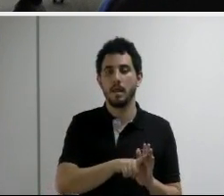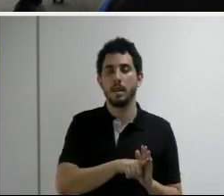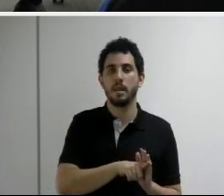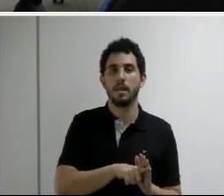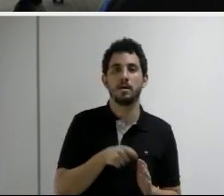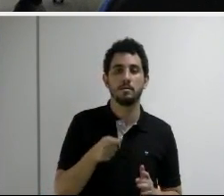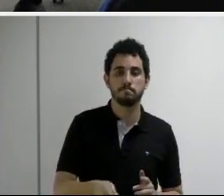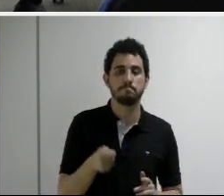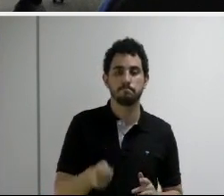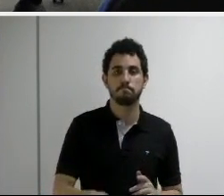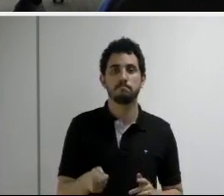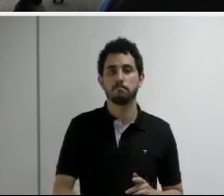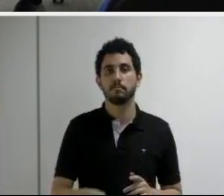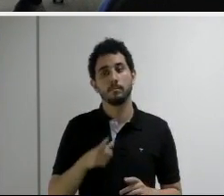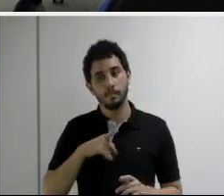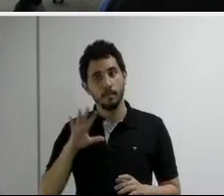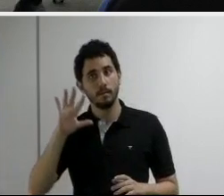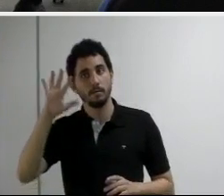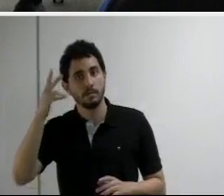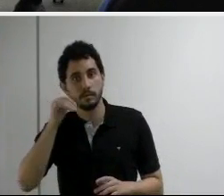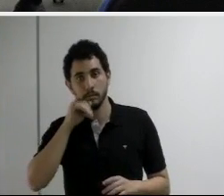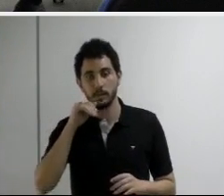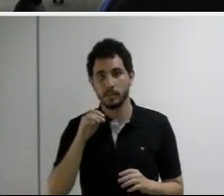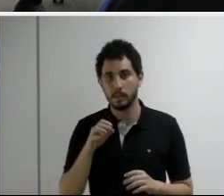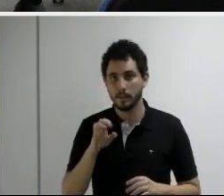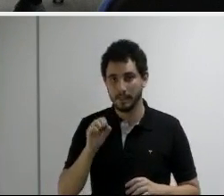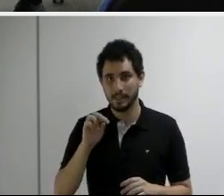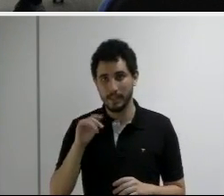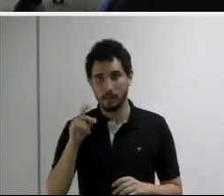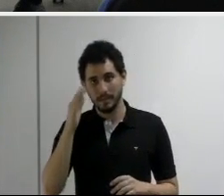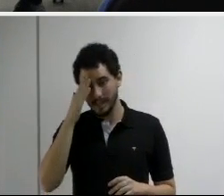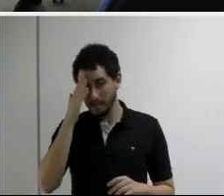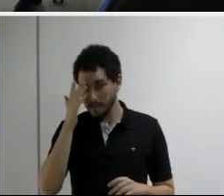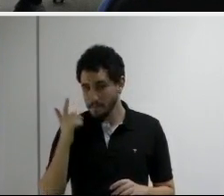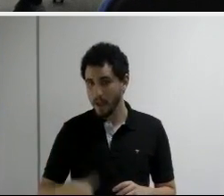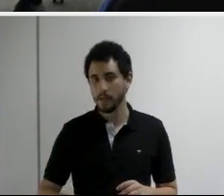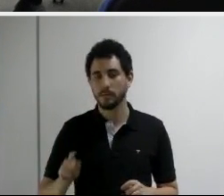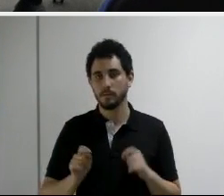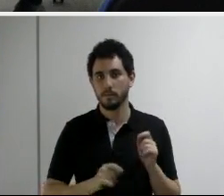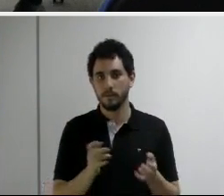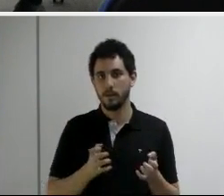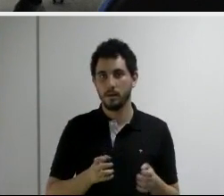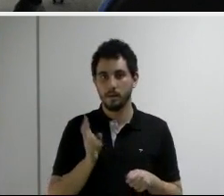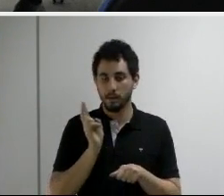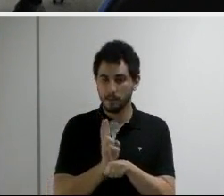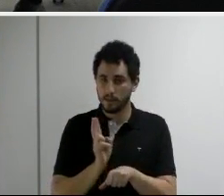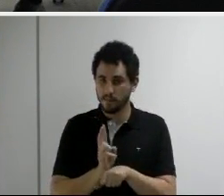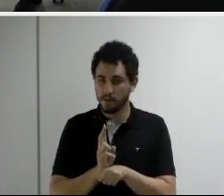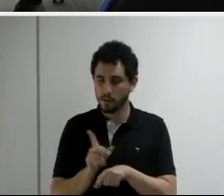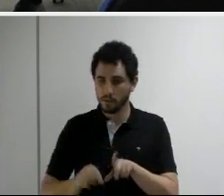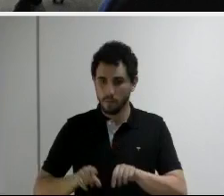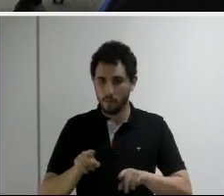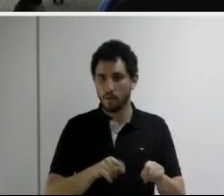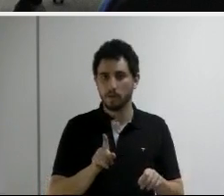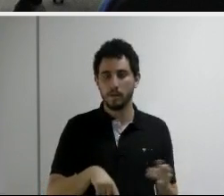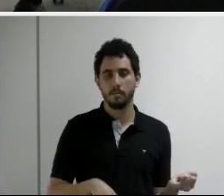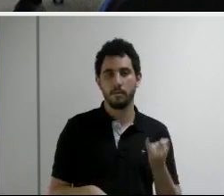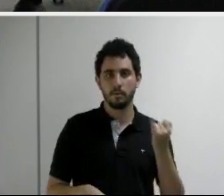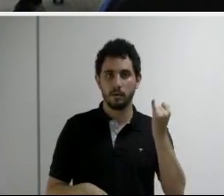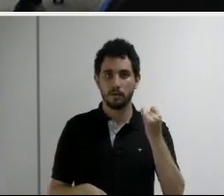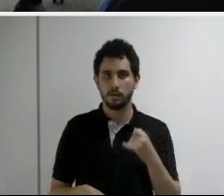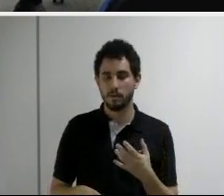a gente vai ter situações em que o Estado necessariamente sabe mais do que as pessoas querem. Então, preservar essas escolhas vai ser importante. E